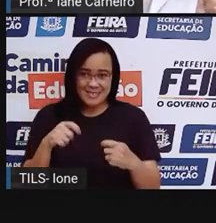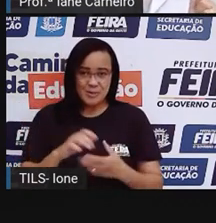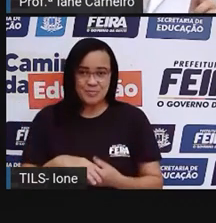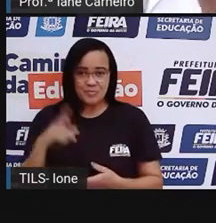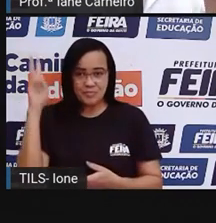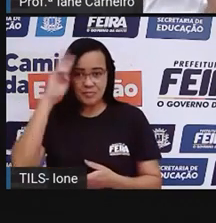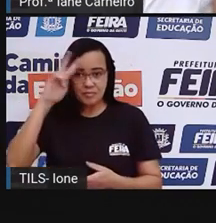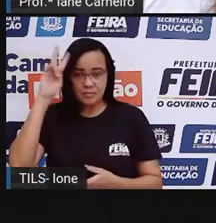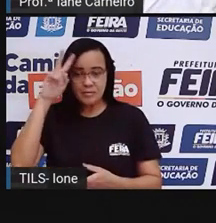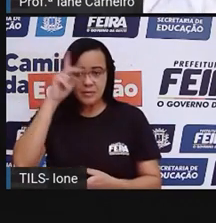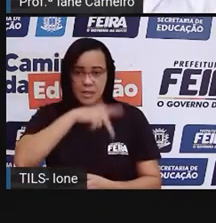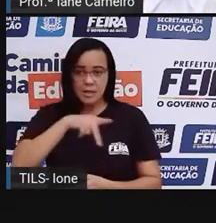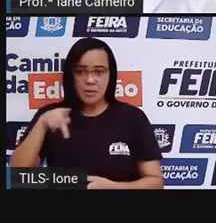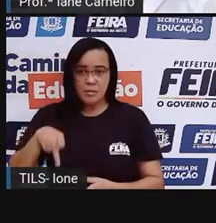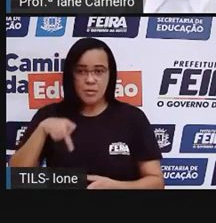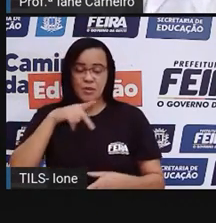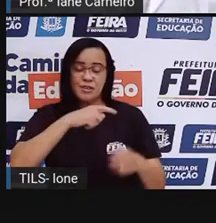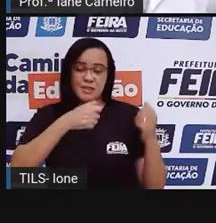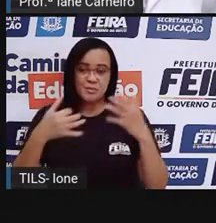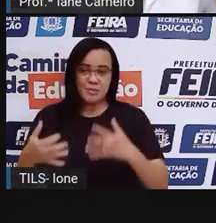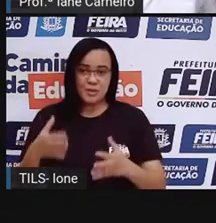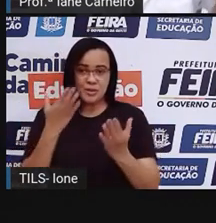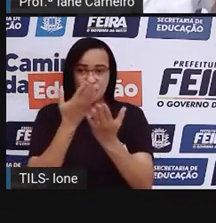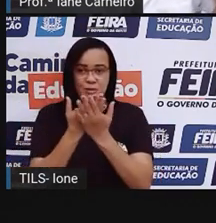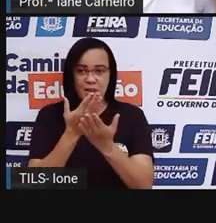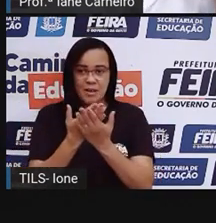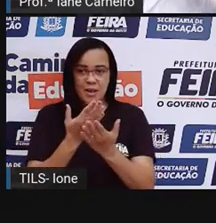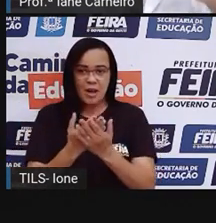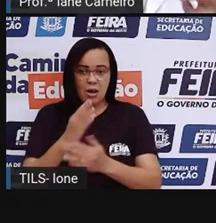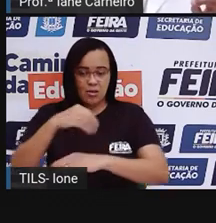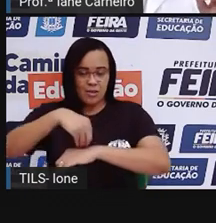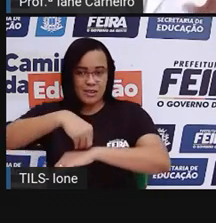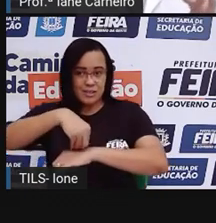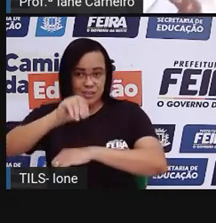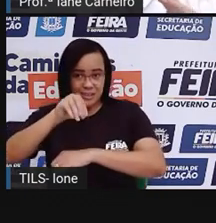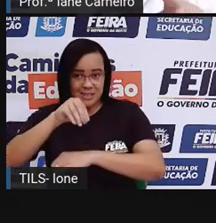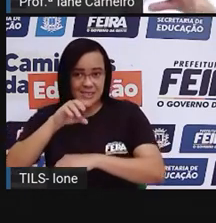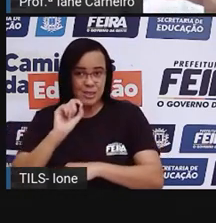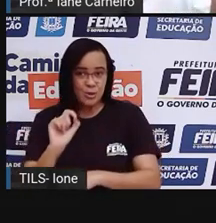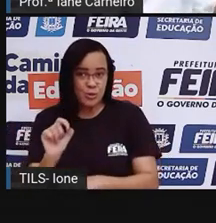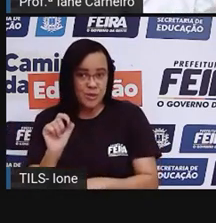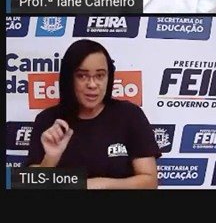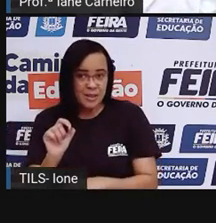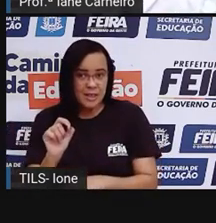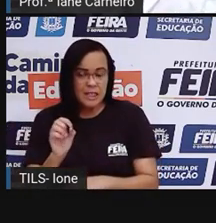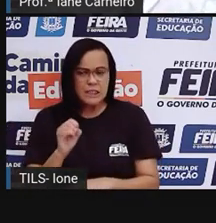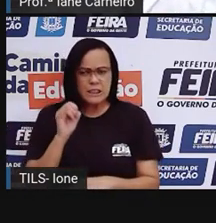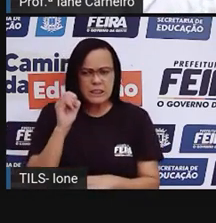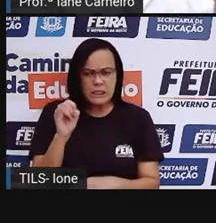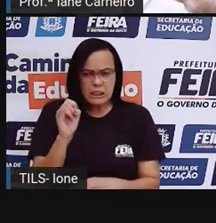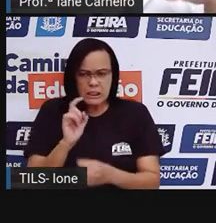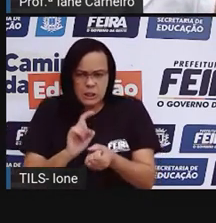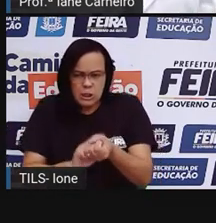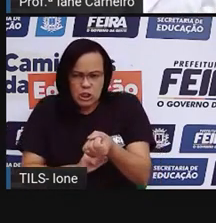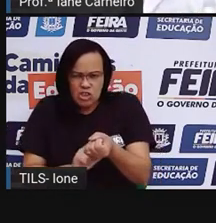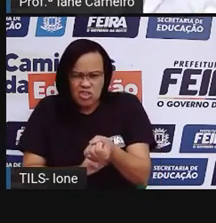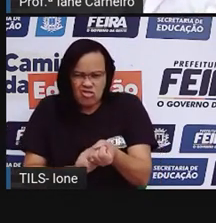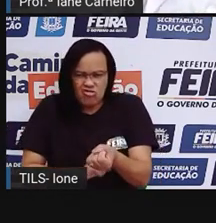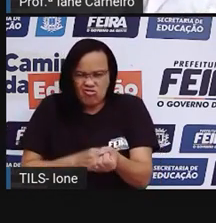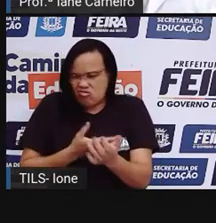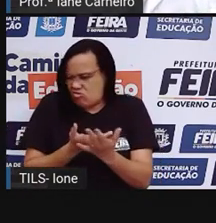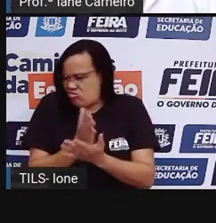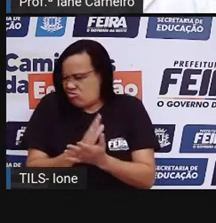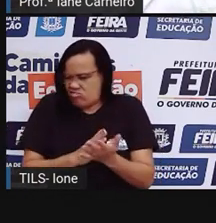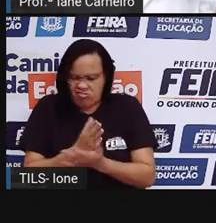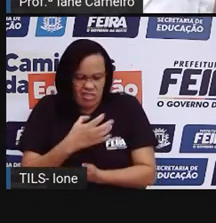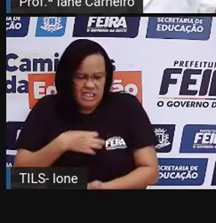falou com vocês em uma dessas aulas aí, que a Pro deu a dica para vocês, né, de quando a gente está irritado, chateado com alguma